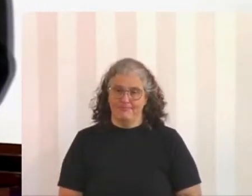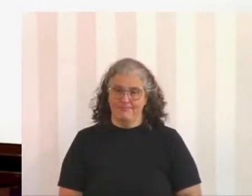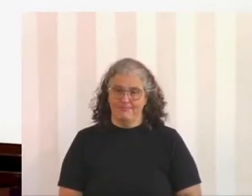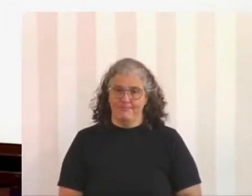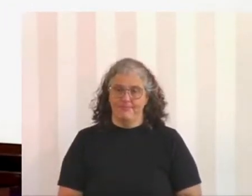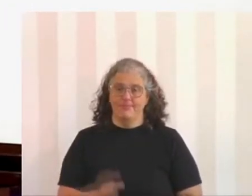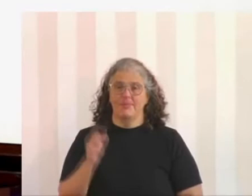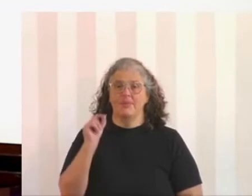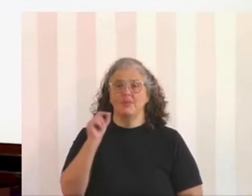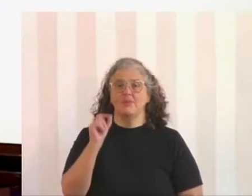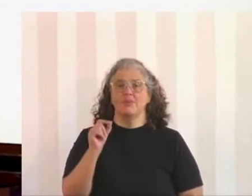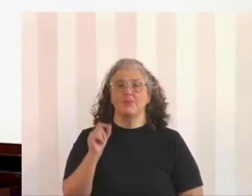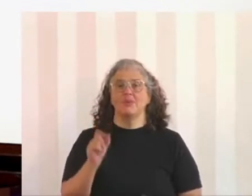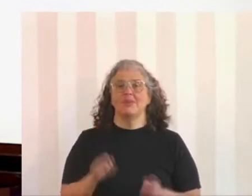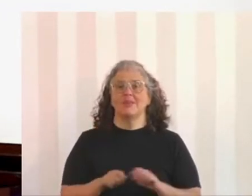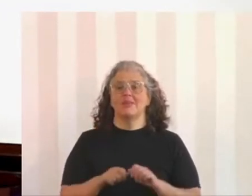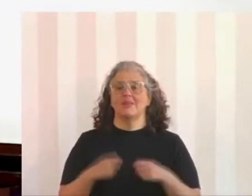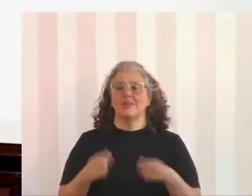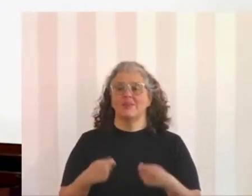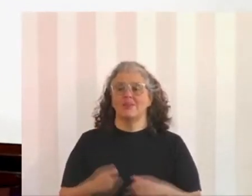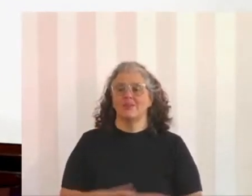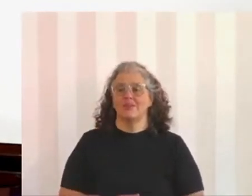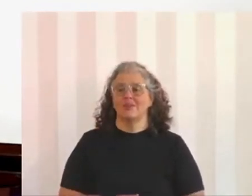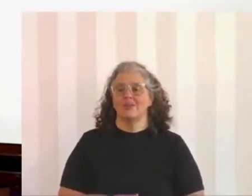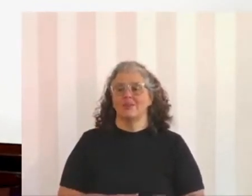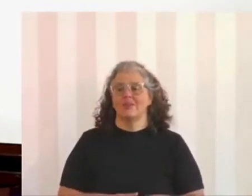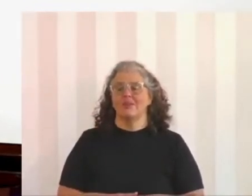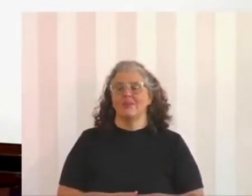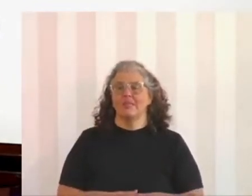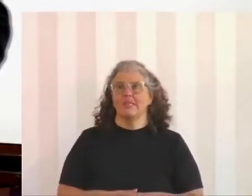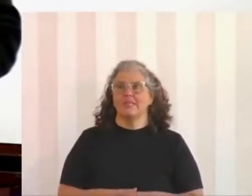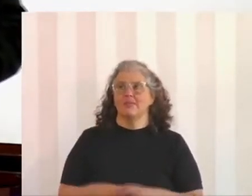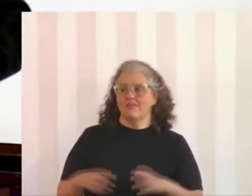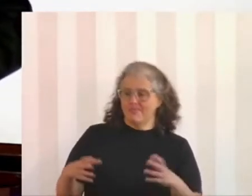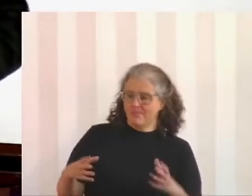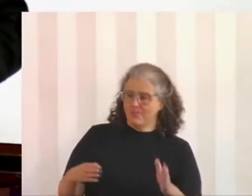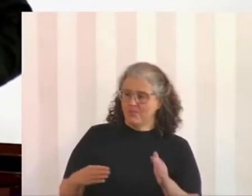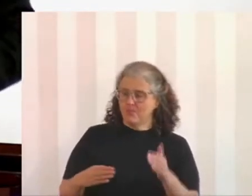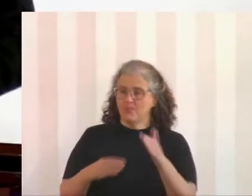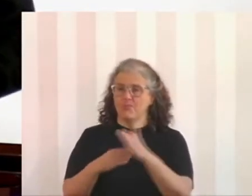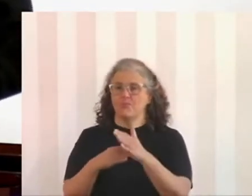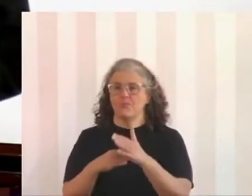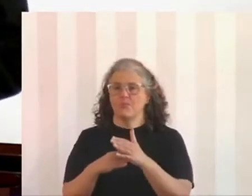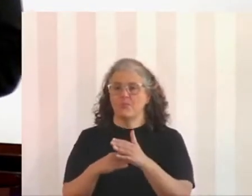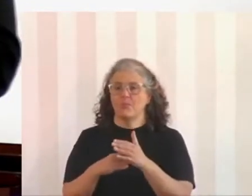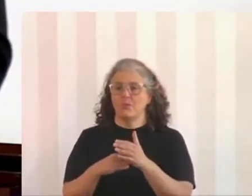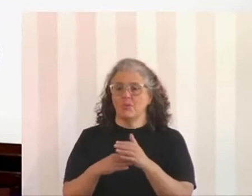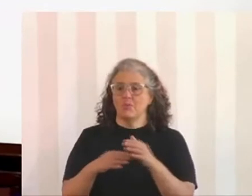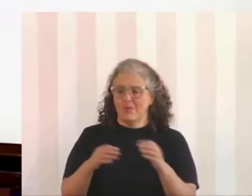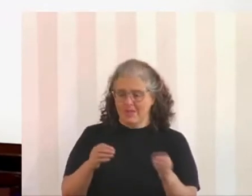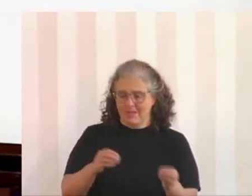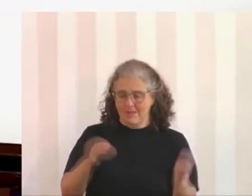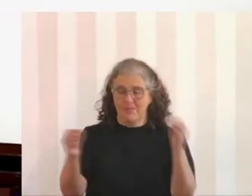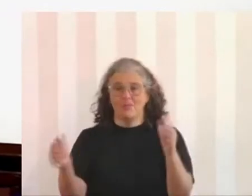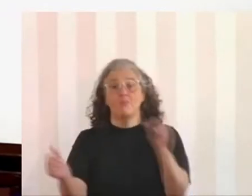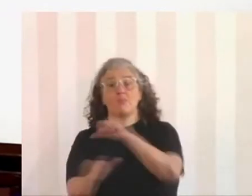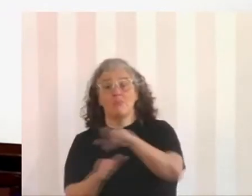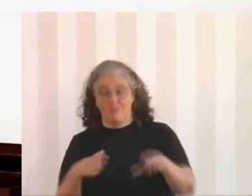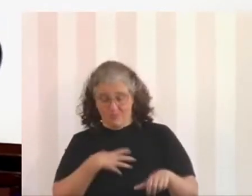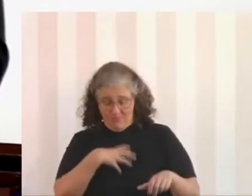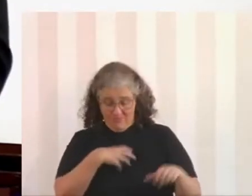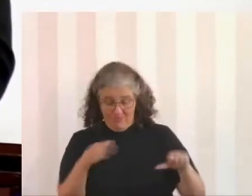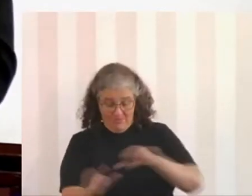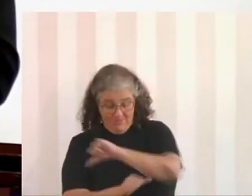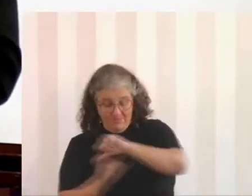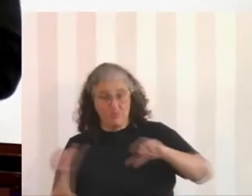E o que deve então ocupar o lugar dessas coisas? Ele diz: a humildade. Porque a humildade é o